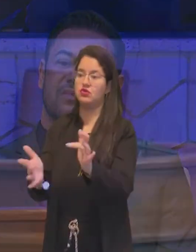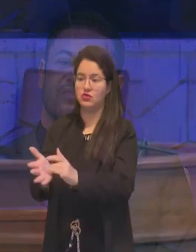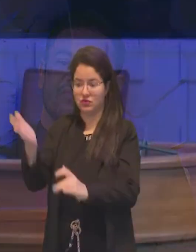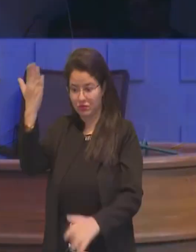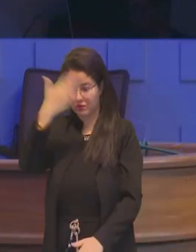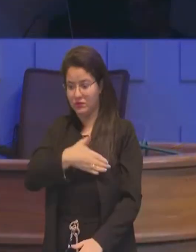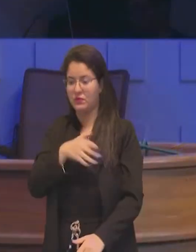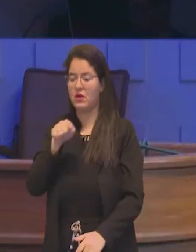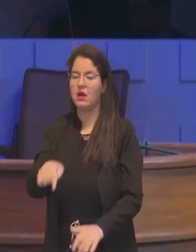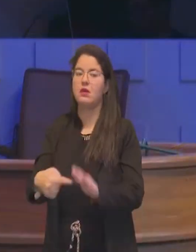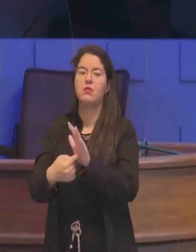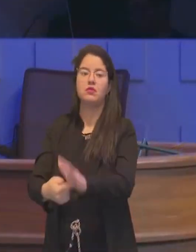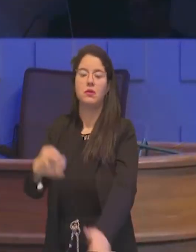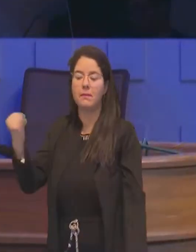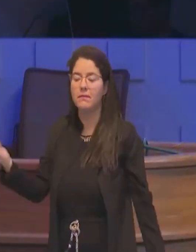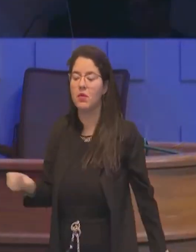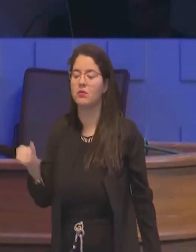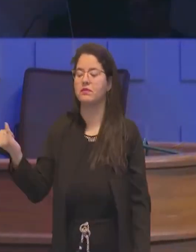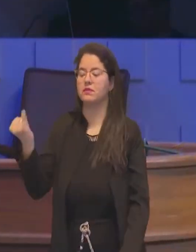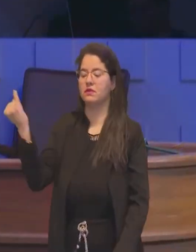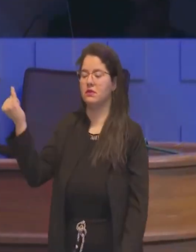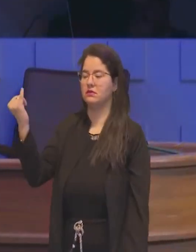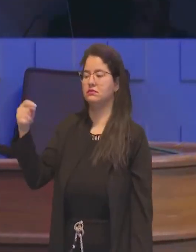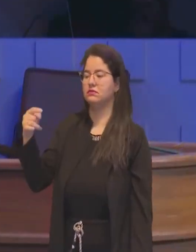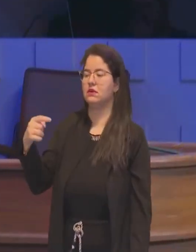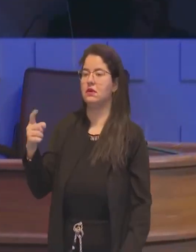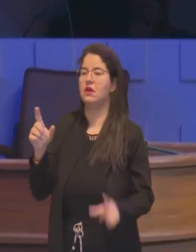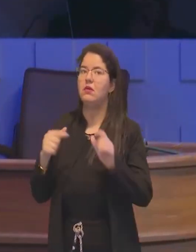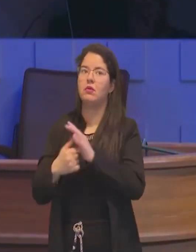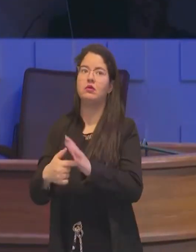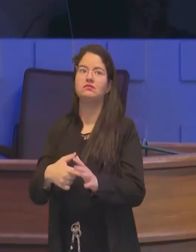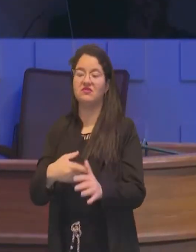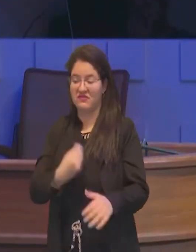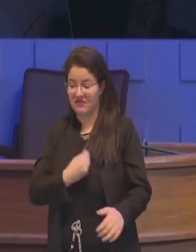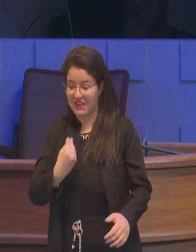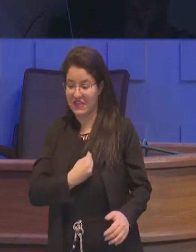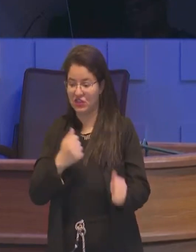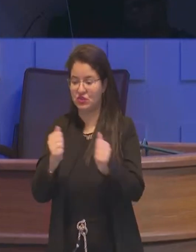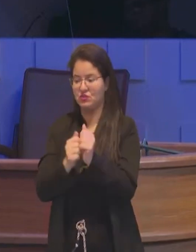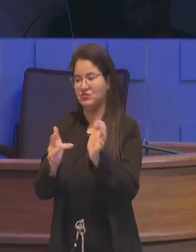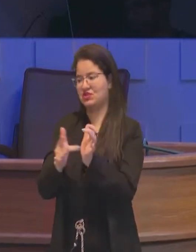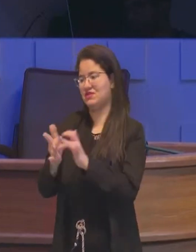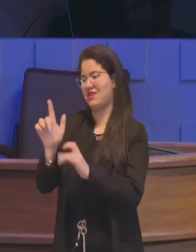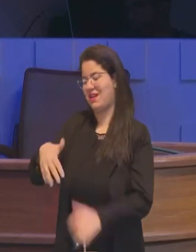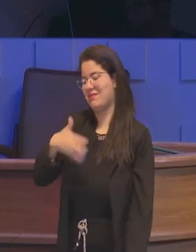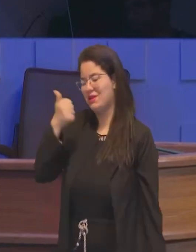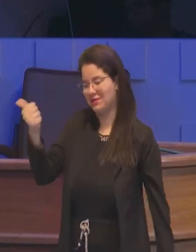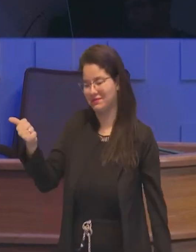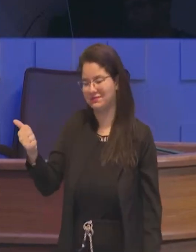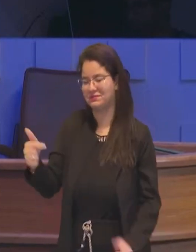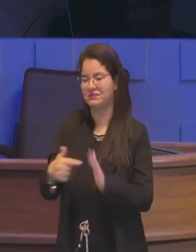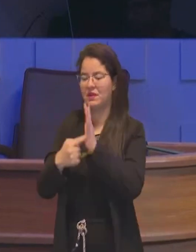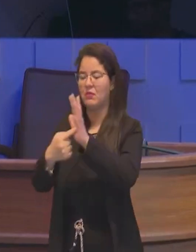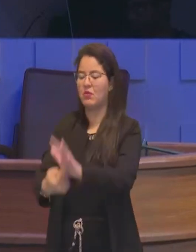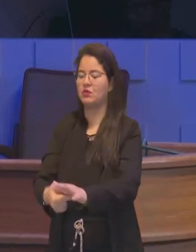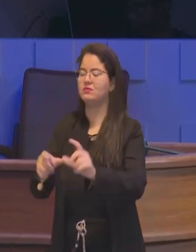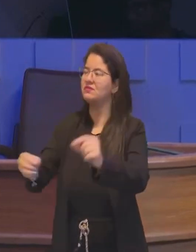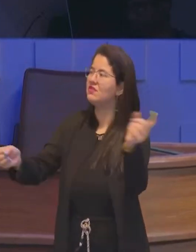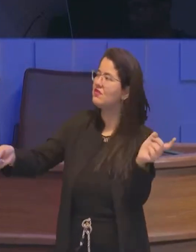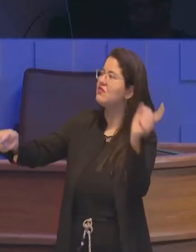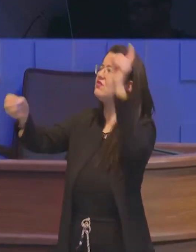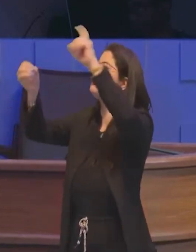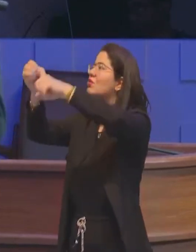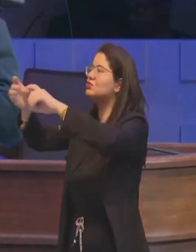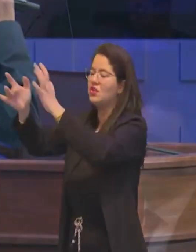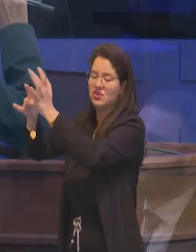a importância de como a nossa vida com Jesus vai ser melhor. Ele mostrou que ao retornar ao primeiro amor, ele teve